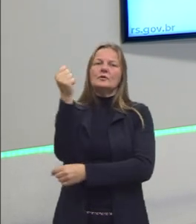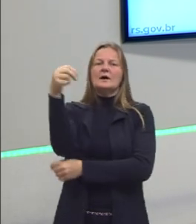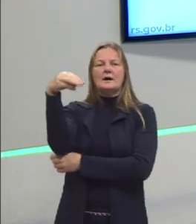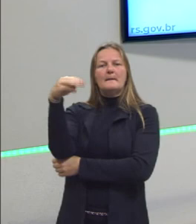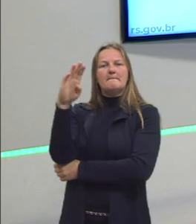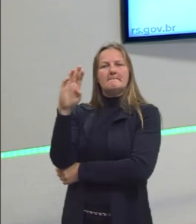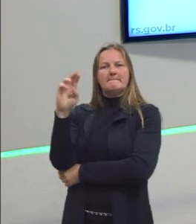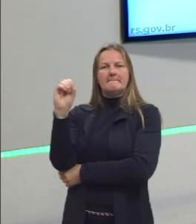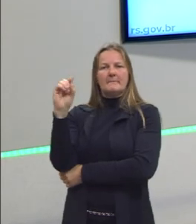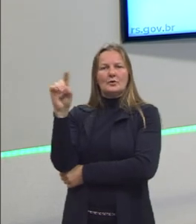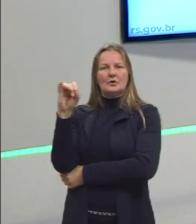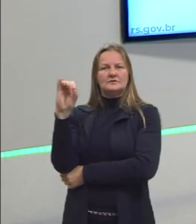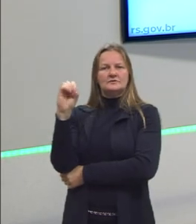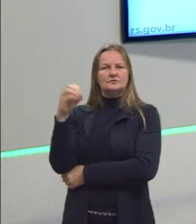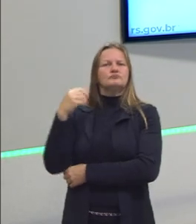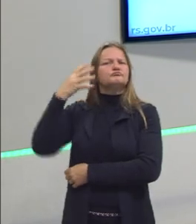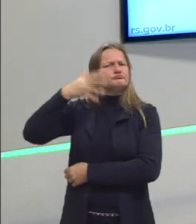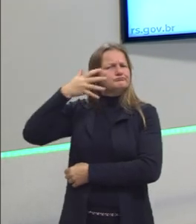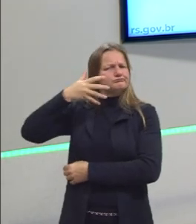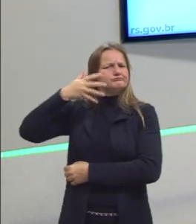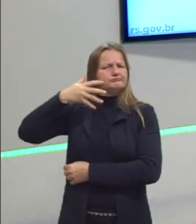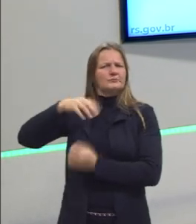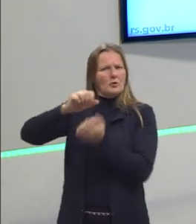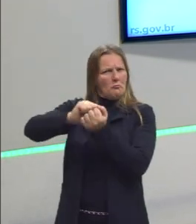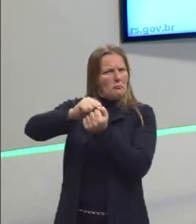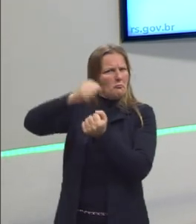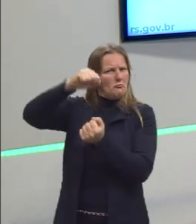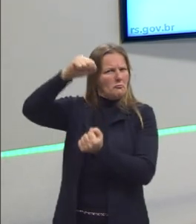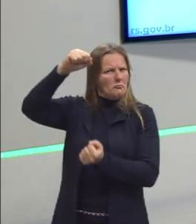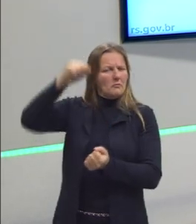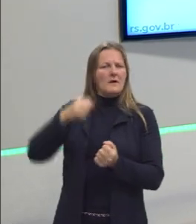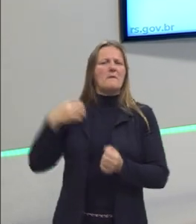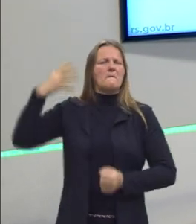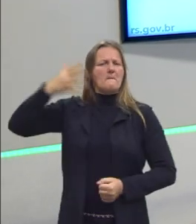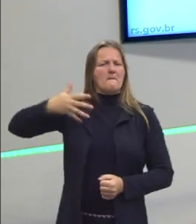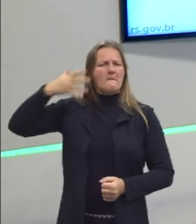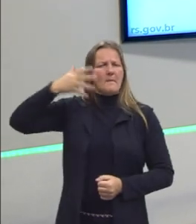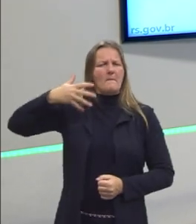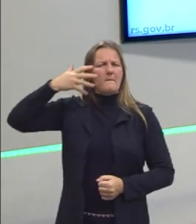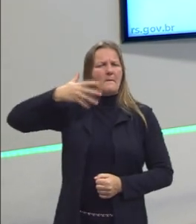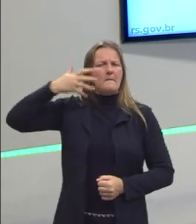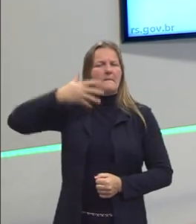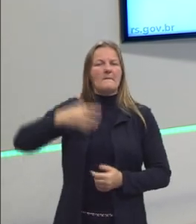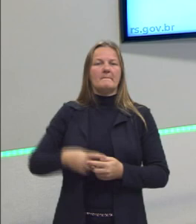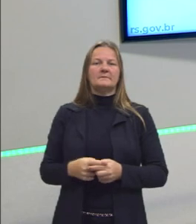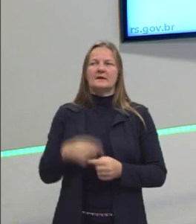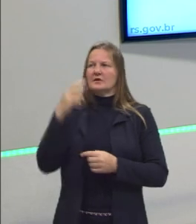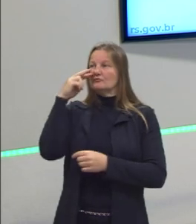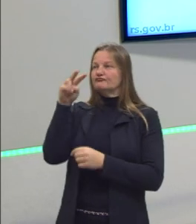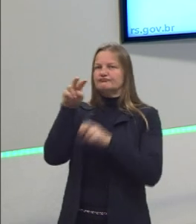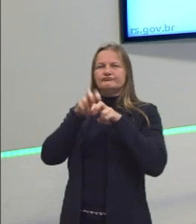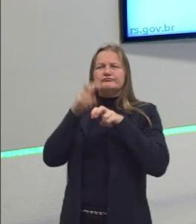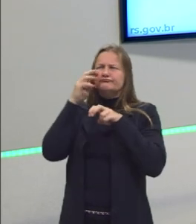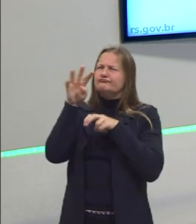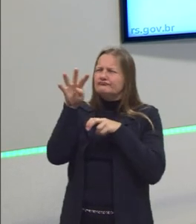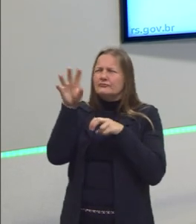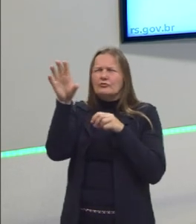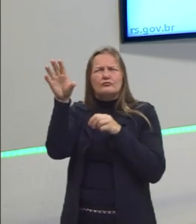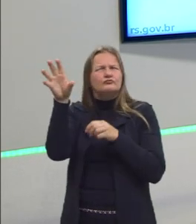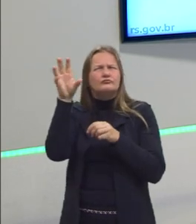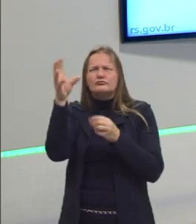Professor exime na retórica e ele vai assistir as pregações do Santo Ambrósio para